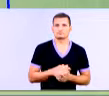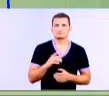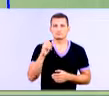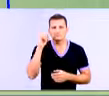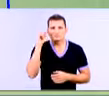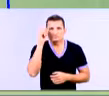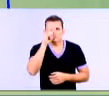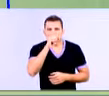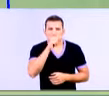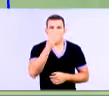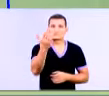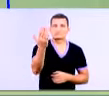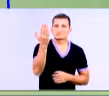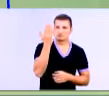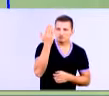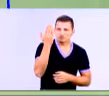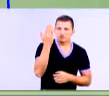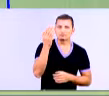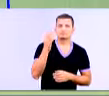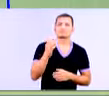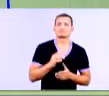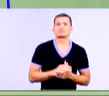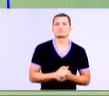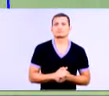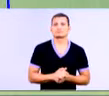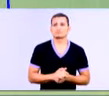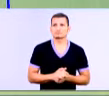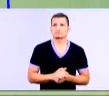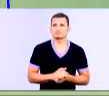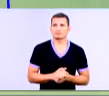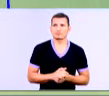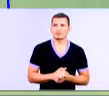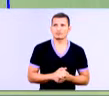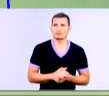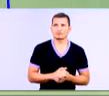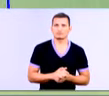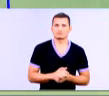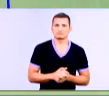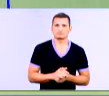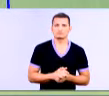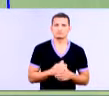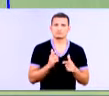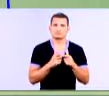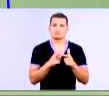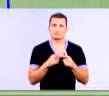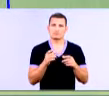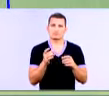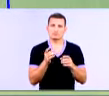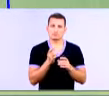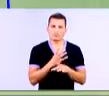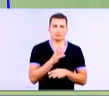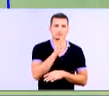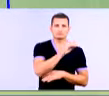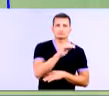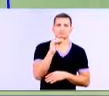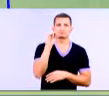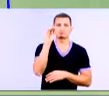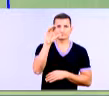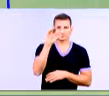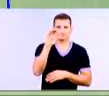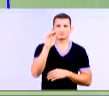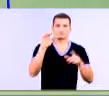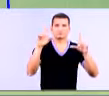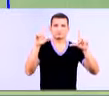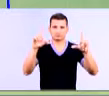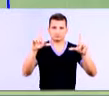vocês lerem, visualizarem essa tela, porque eu peguei a tela completa e coloquei aqui no ambiente. Mas como falei, essa tela